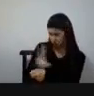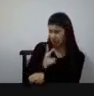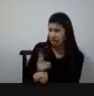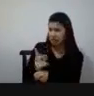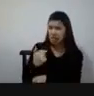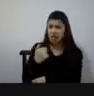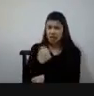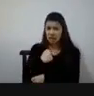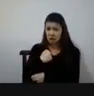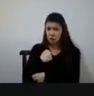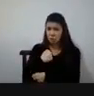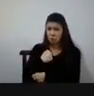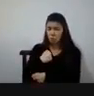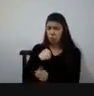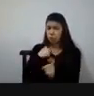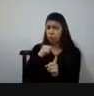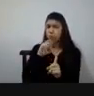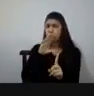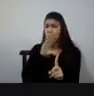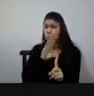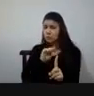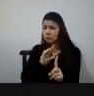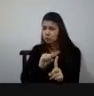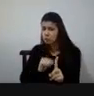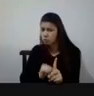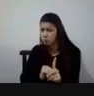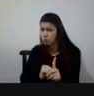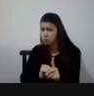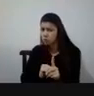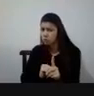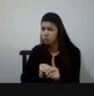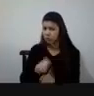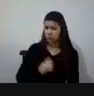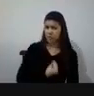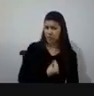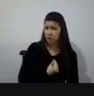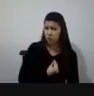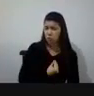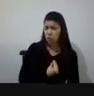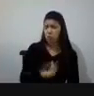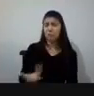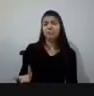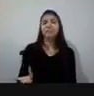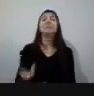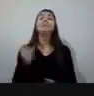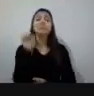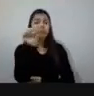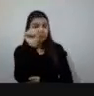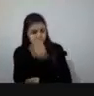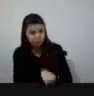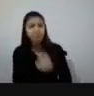abuso? E sim, está, né? Eu acho que isso eu achei muito importante deixar claro